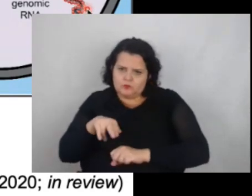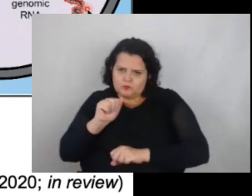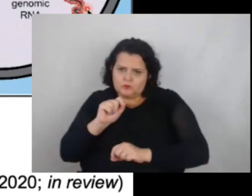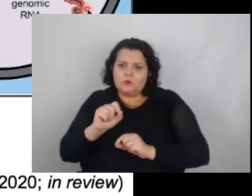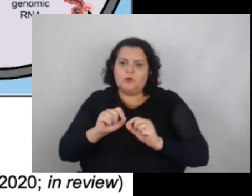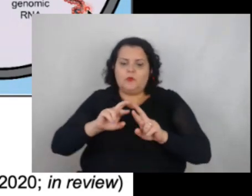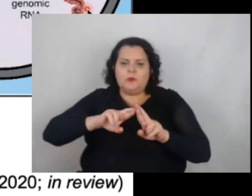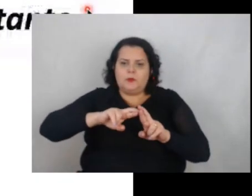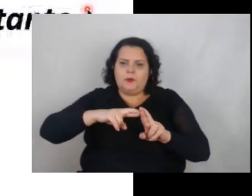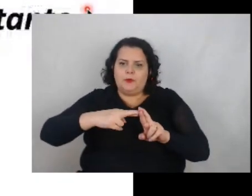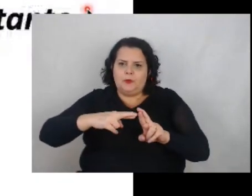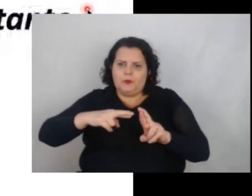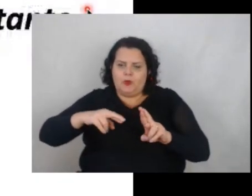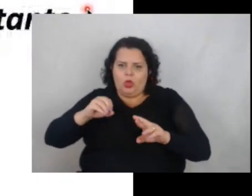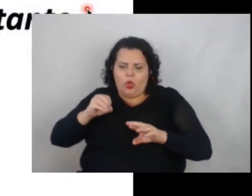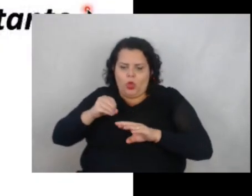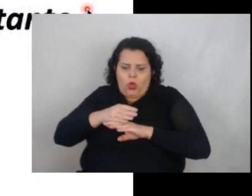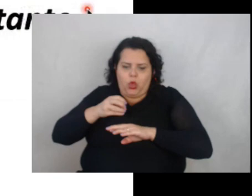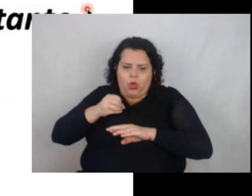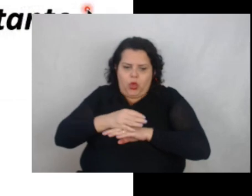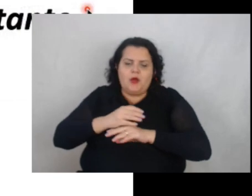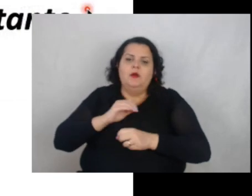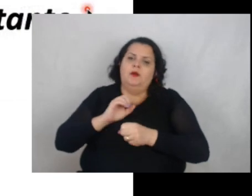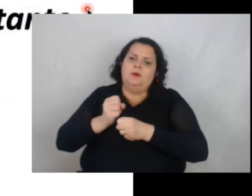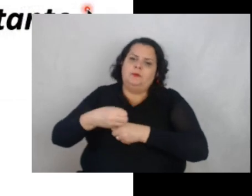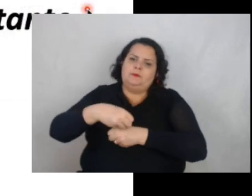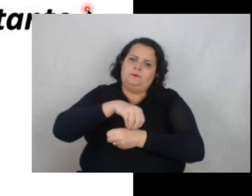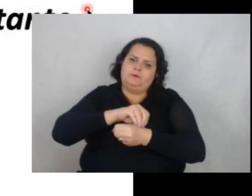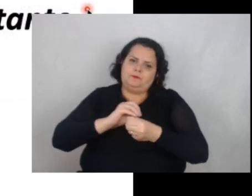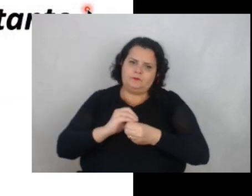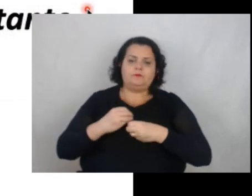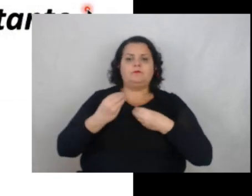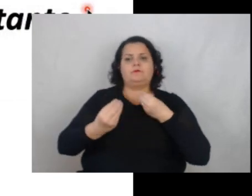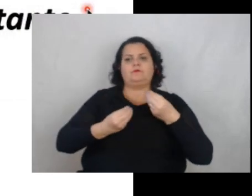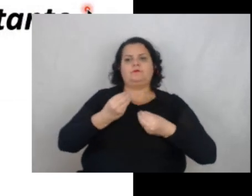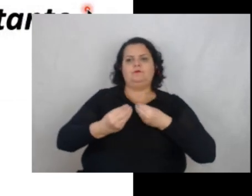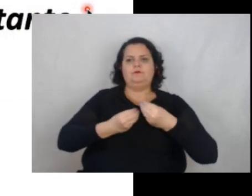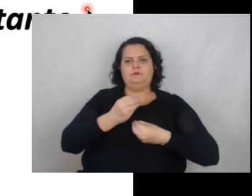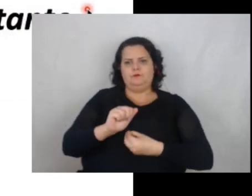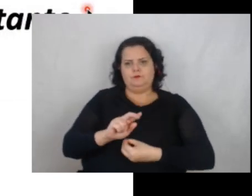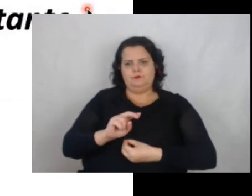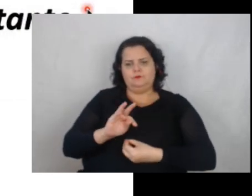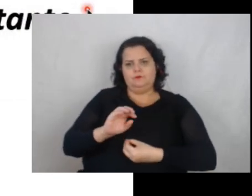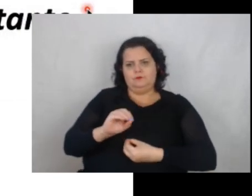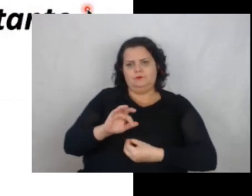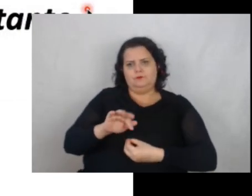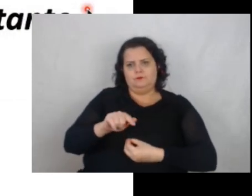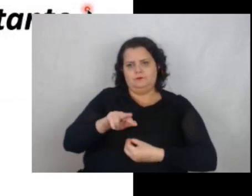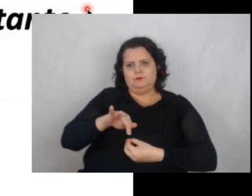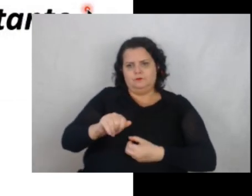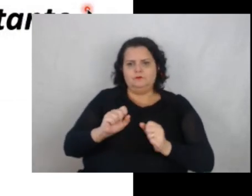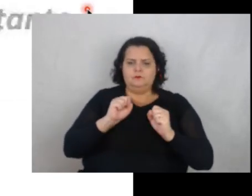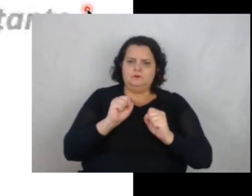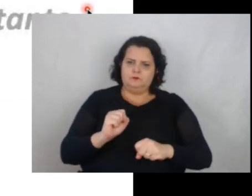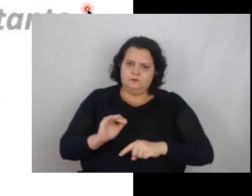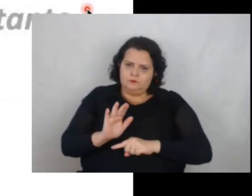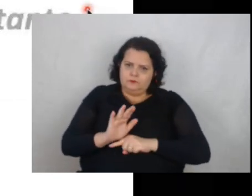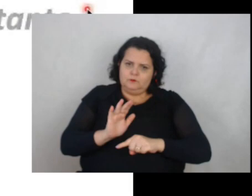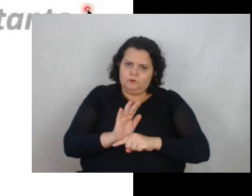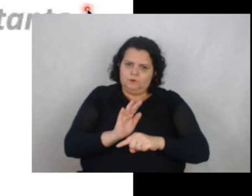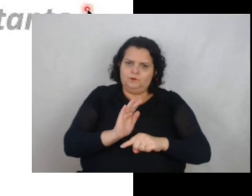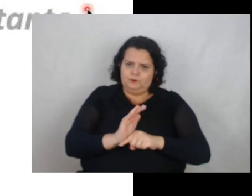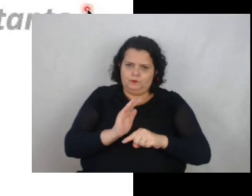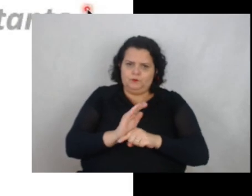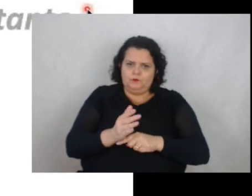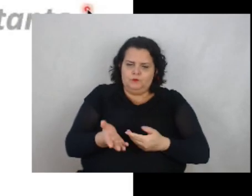célula. Então, dessa forma, como a autofagia pode contribuir para o tratamento da COVID-19? Então, em relação